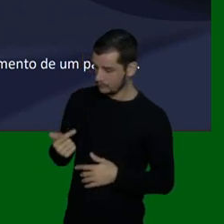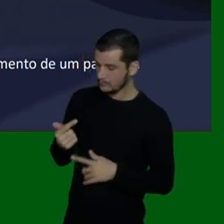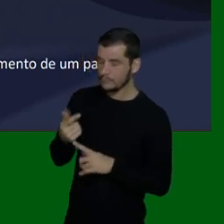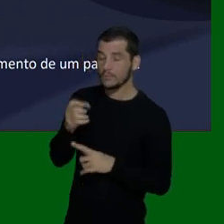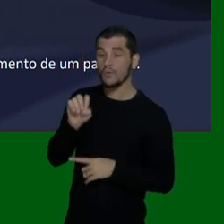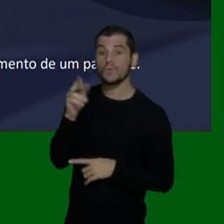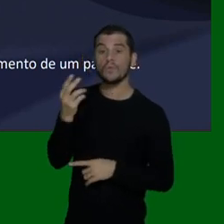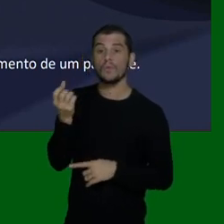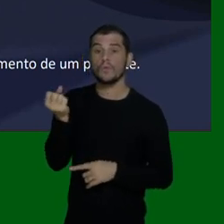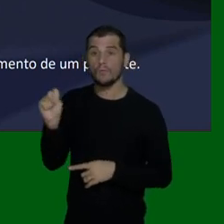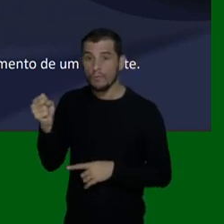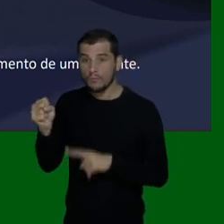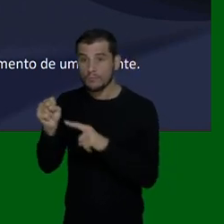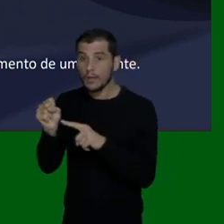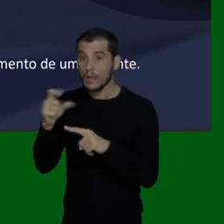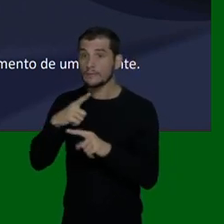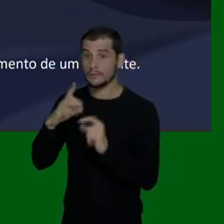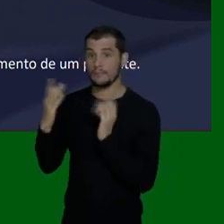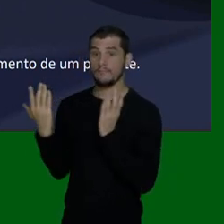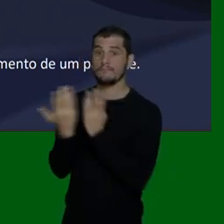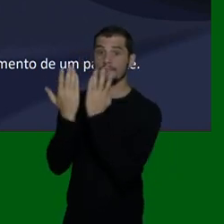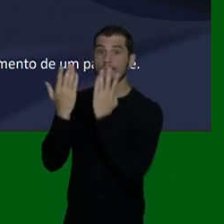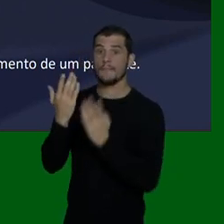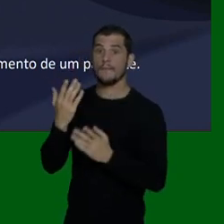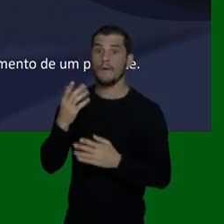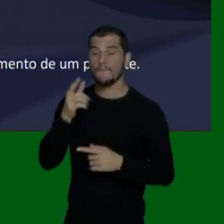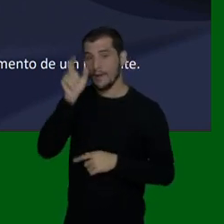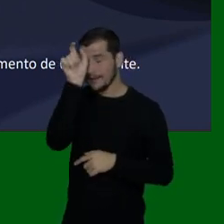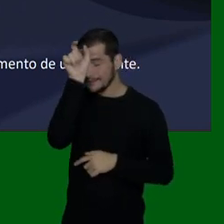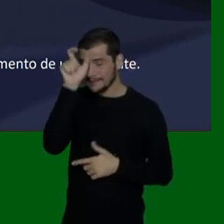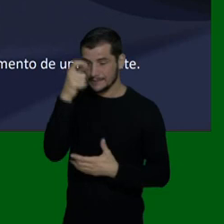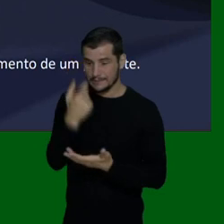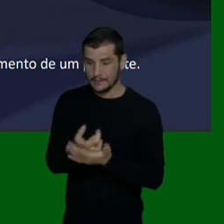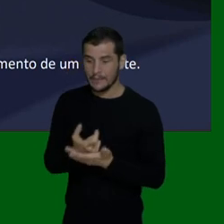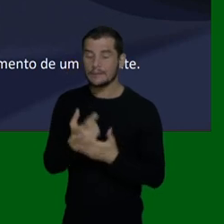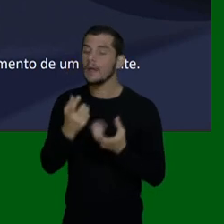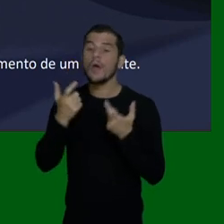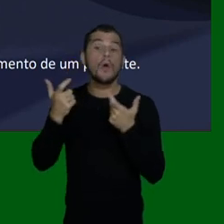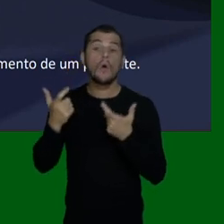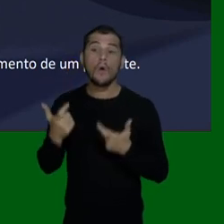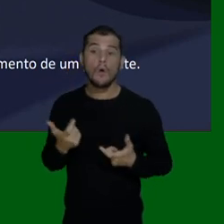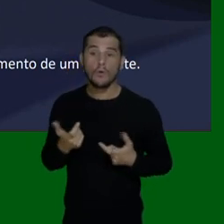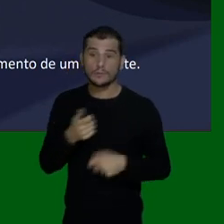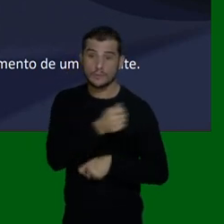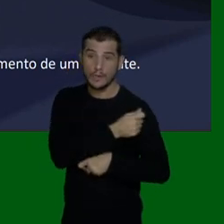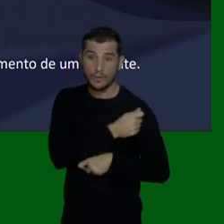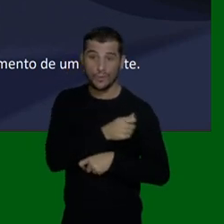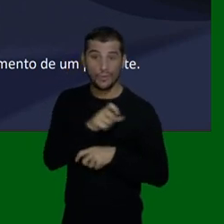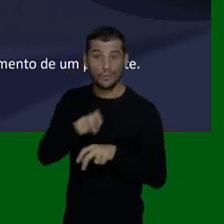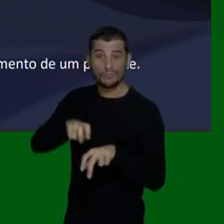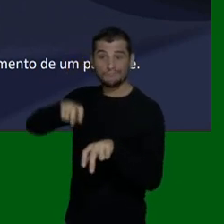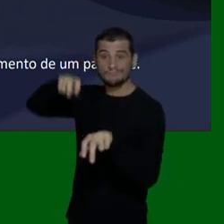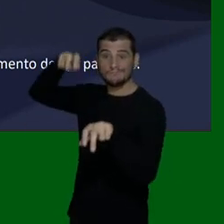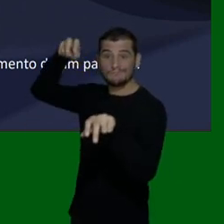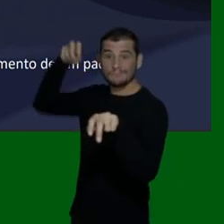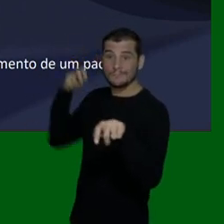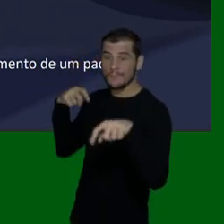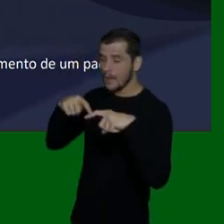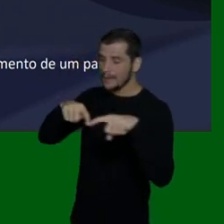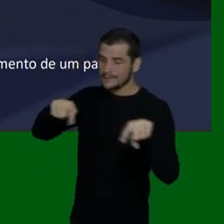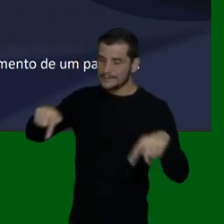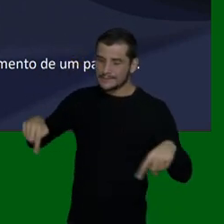que ele ficou no fundo da sala a ele é des